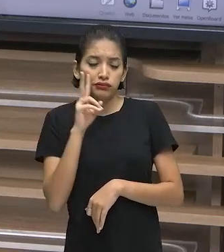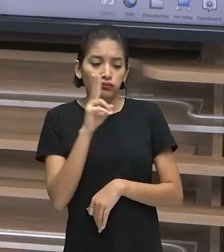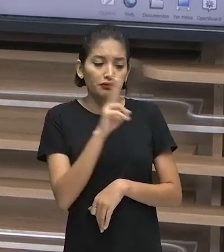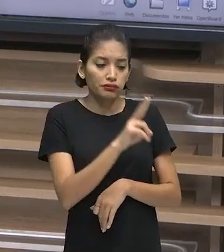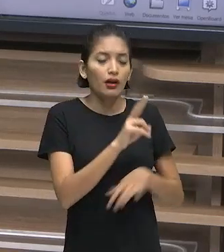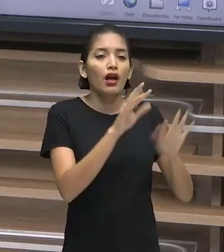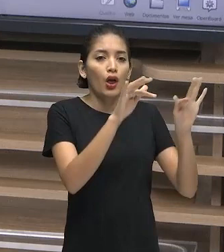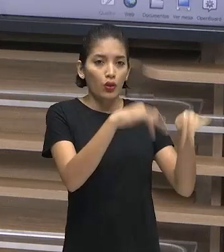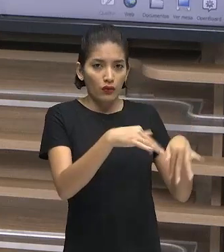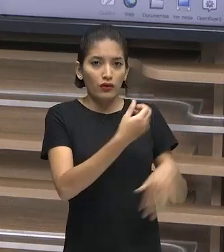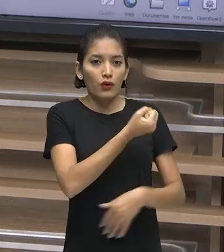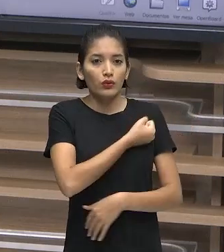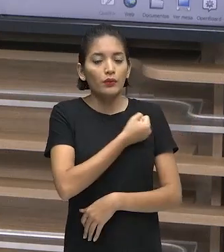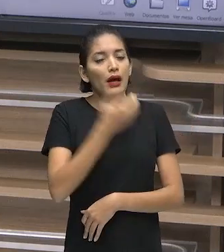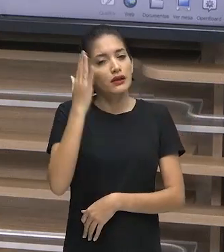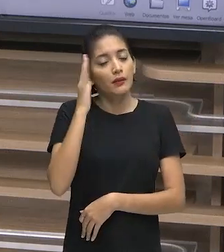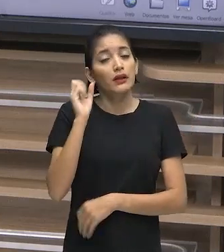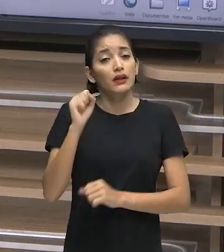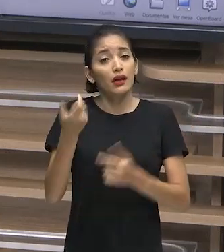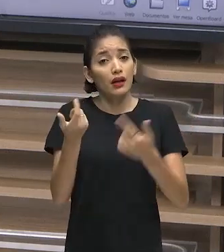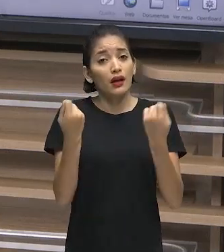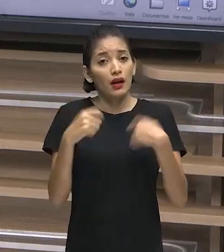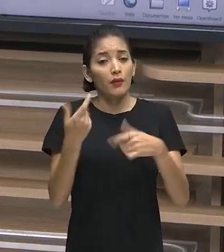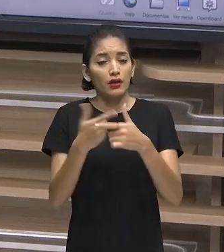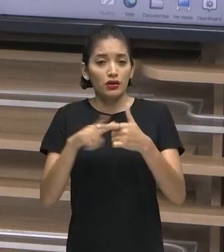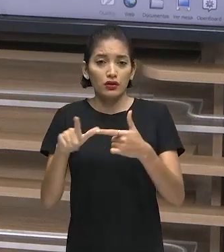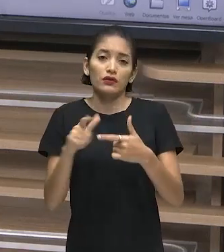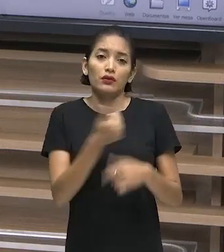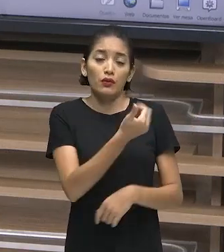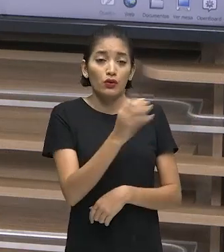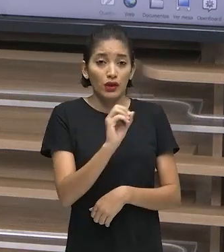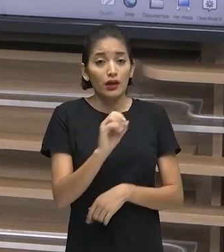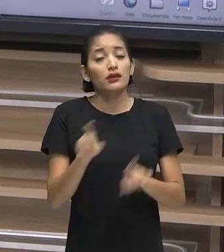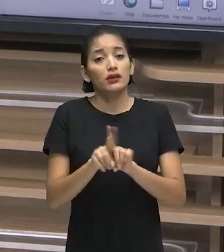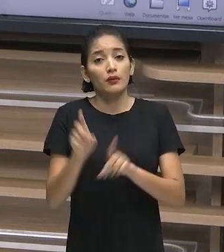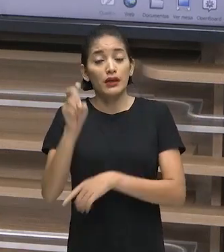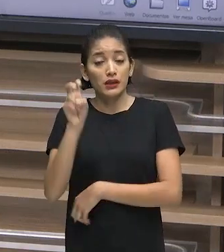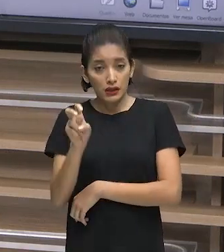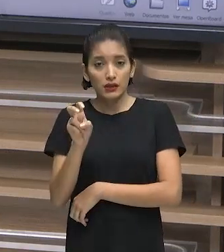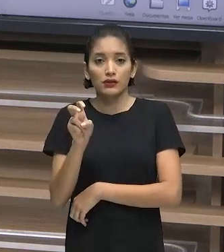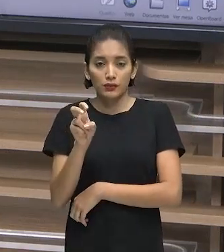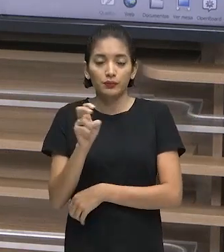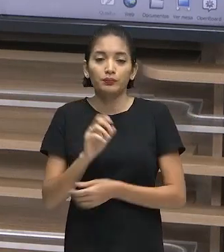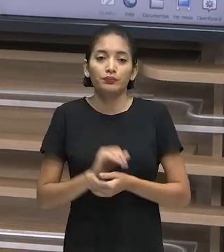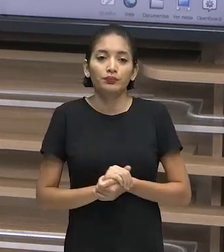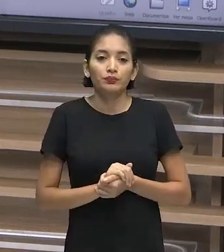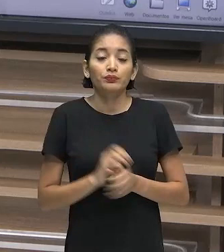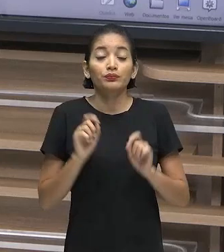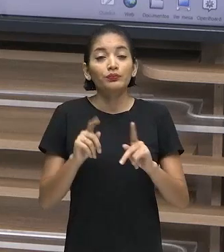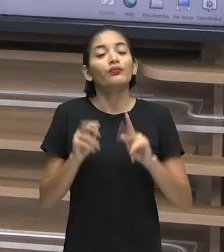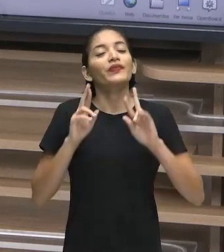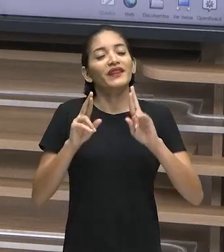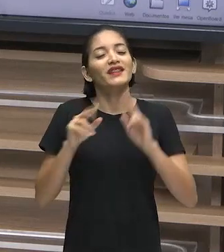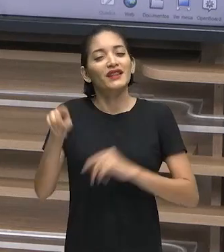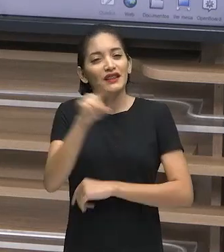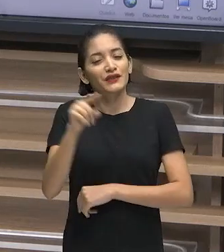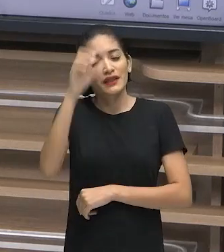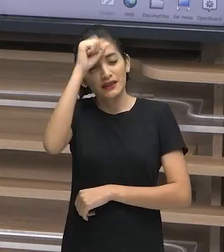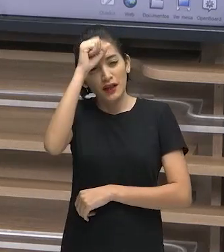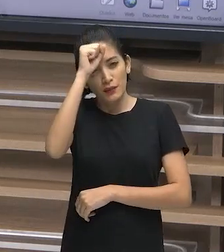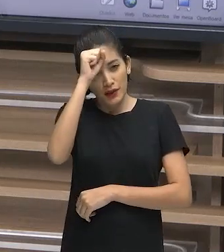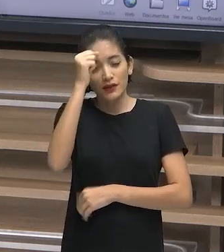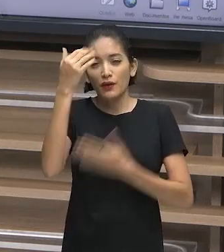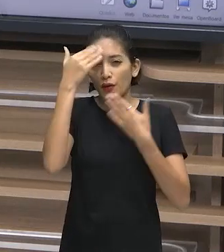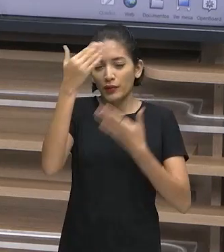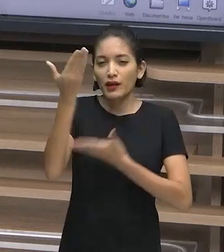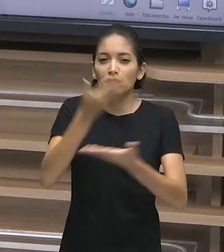para o último valor para saber se ele é divisível por 10 e por 5, terminando em 0. Então, espero que todos tenham compreendido. Obrigada